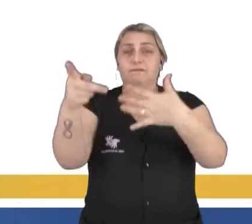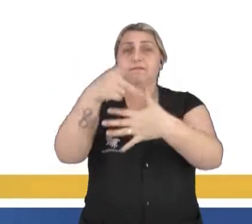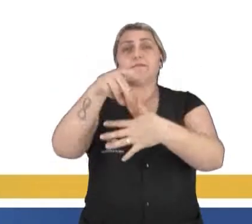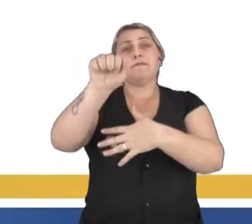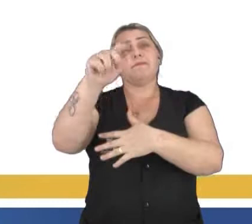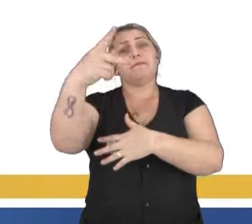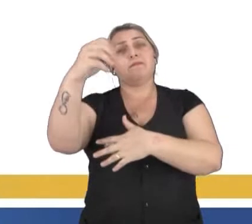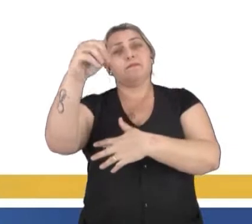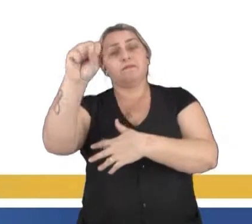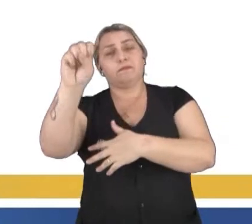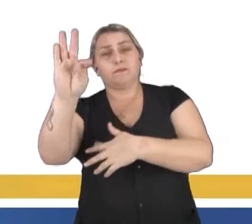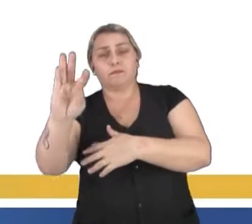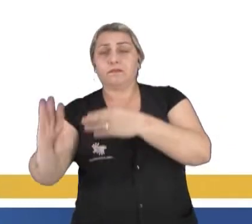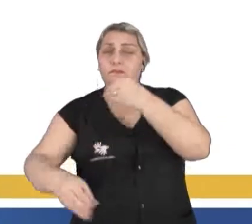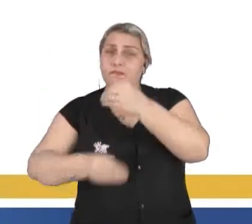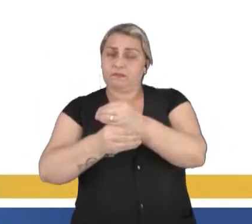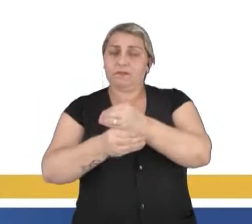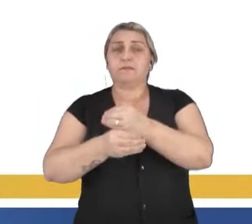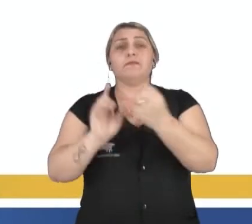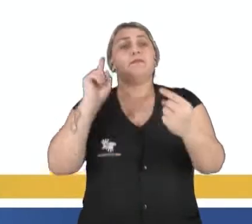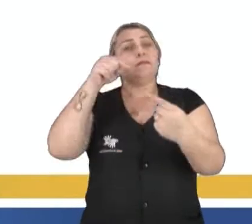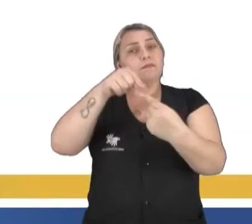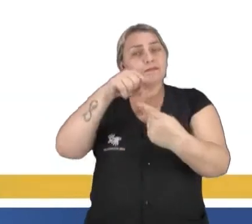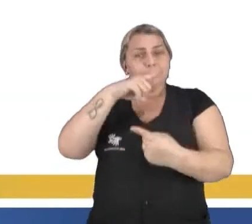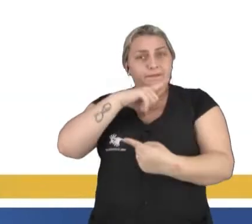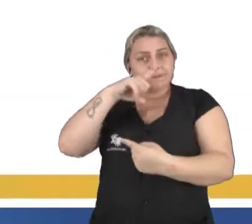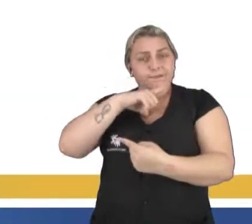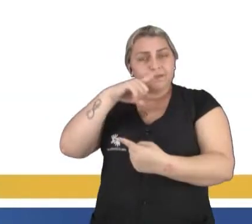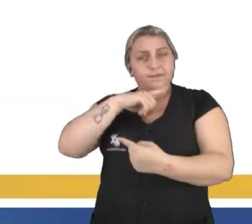aposto, ele é um termo acessório que tem como função